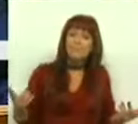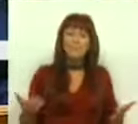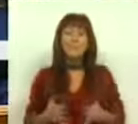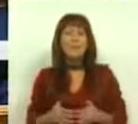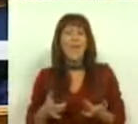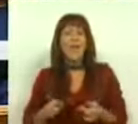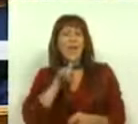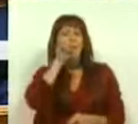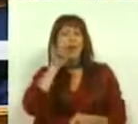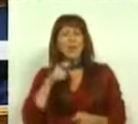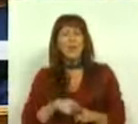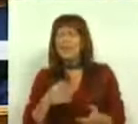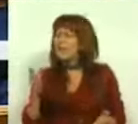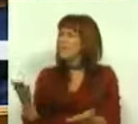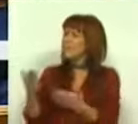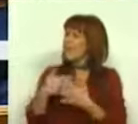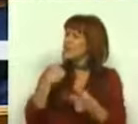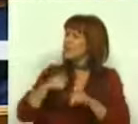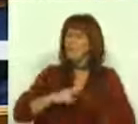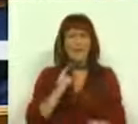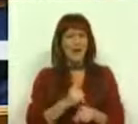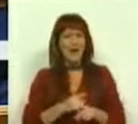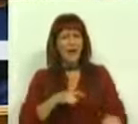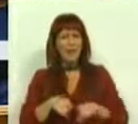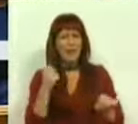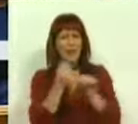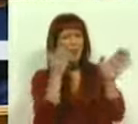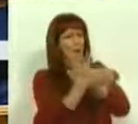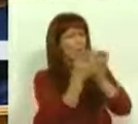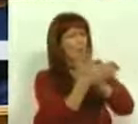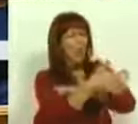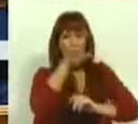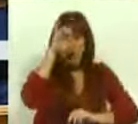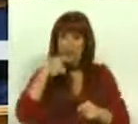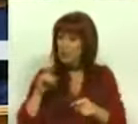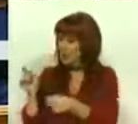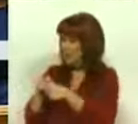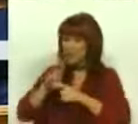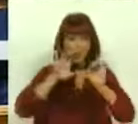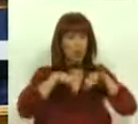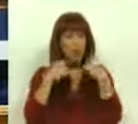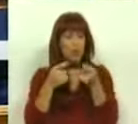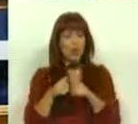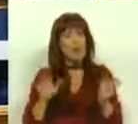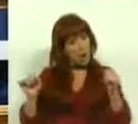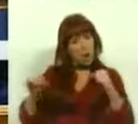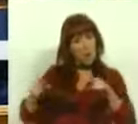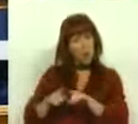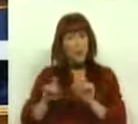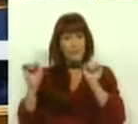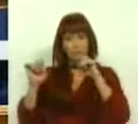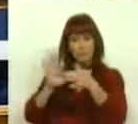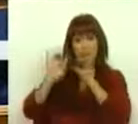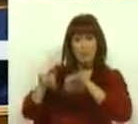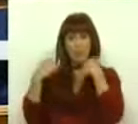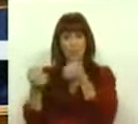Aliás, essa questão reconduz-nos às políticas ativas de emprego que o Governo e os parceiros sociais acordaram na